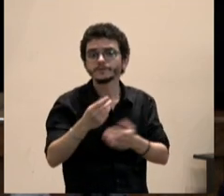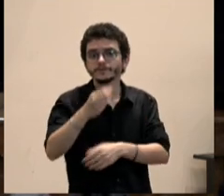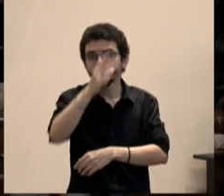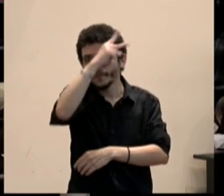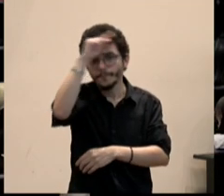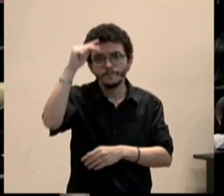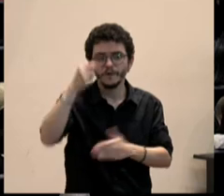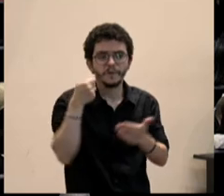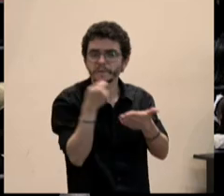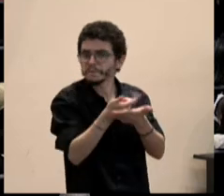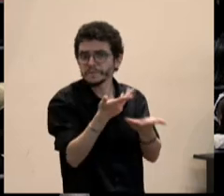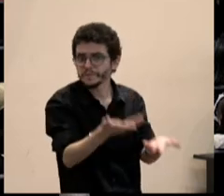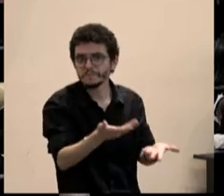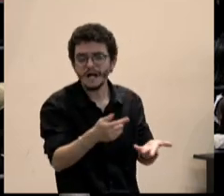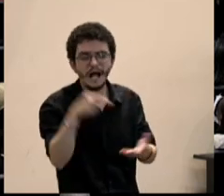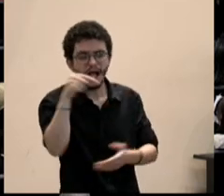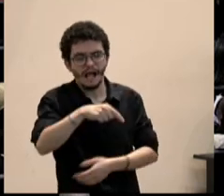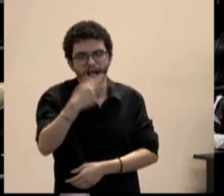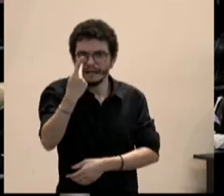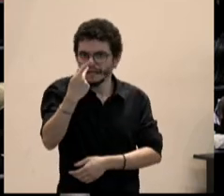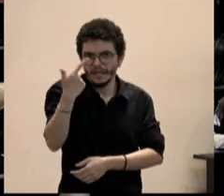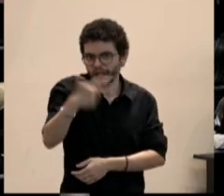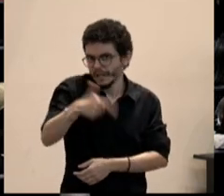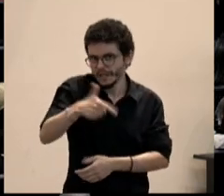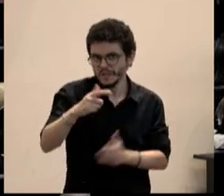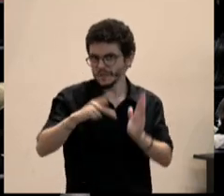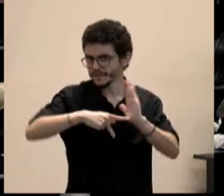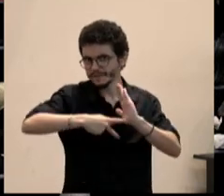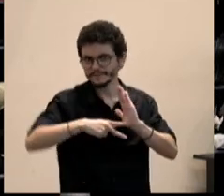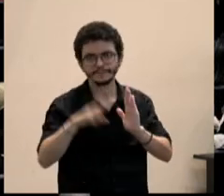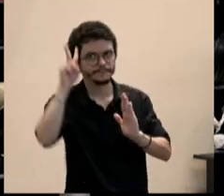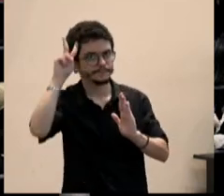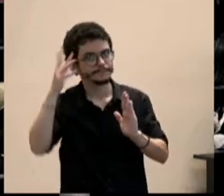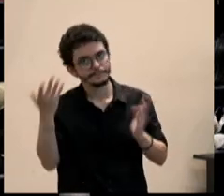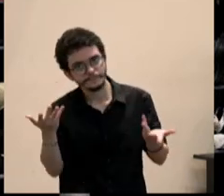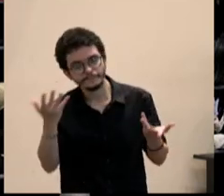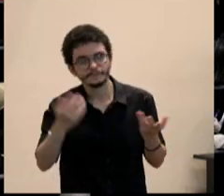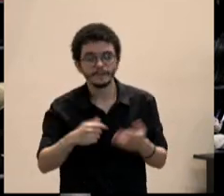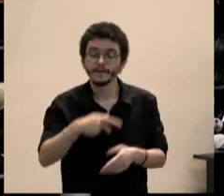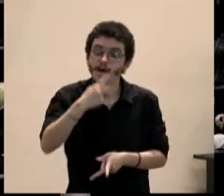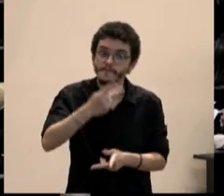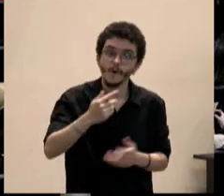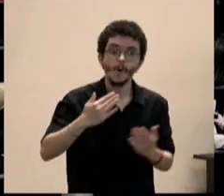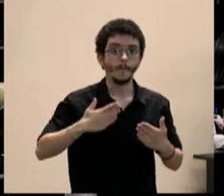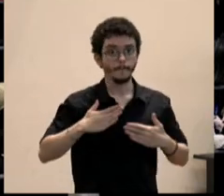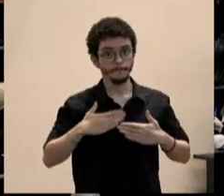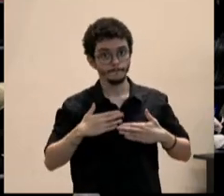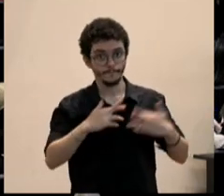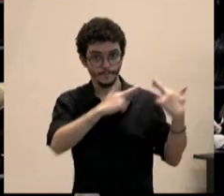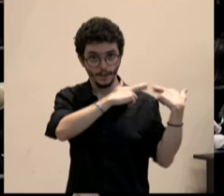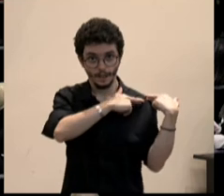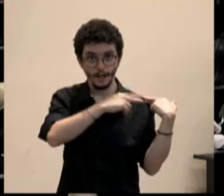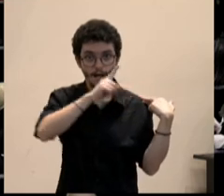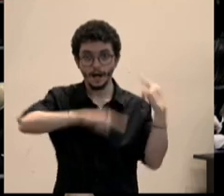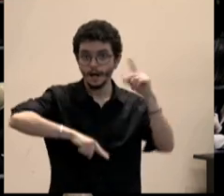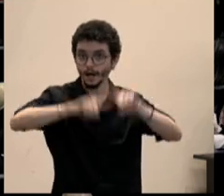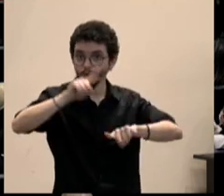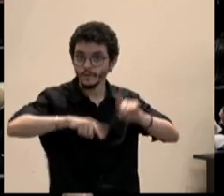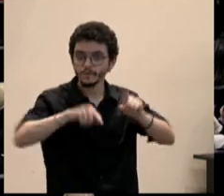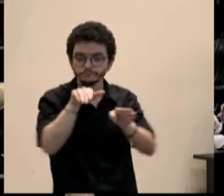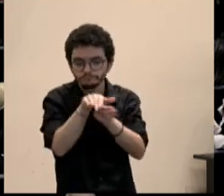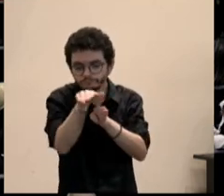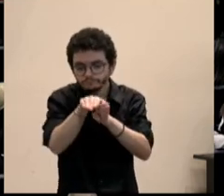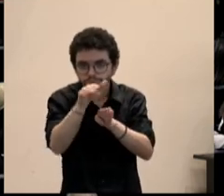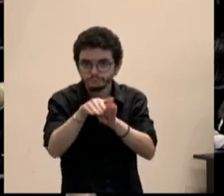deputada, aqui não tem sindicato, deputada, é aquela história. E eu digo, olha, o meu papel é instrumentalizar